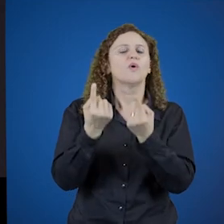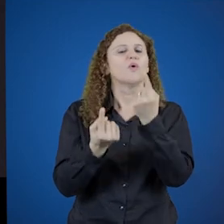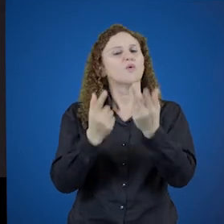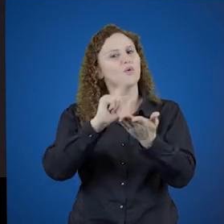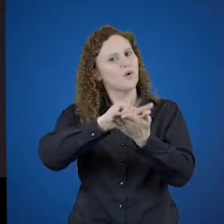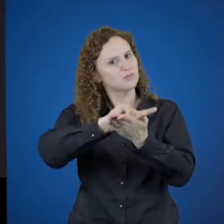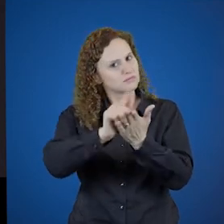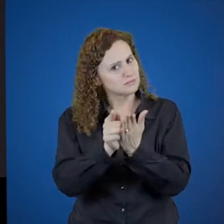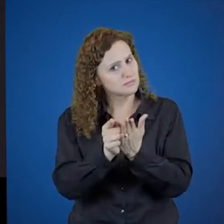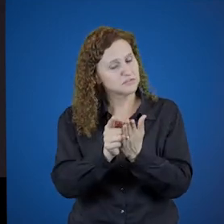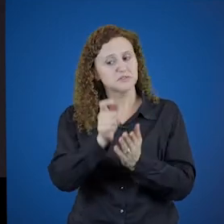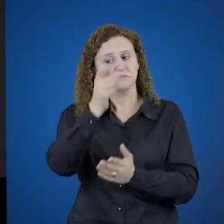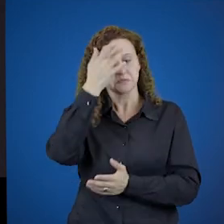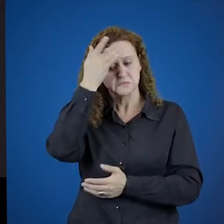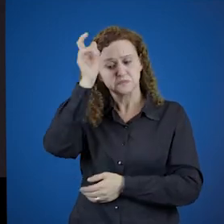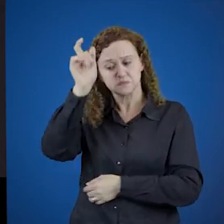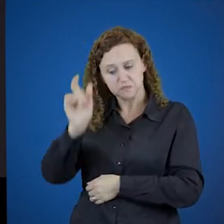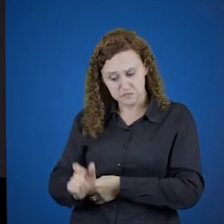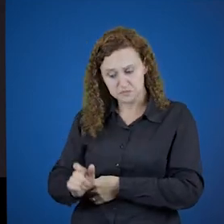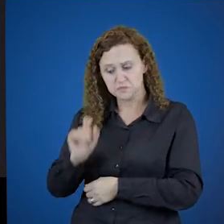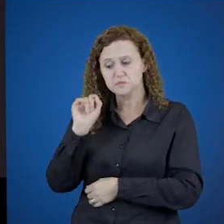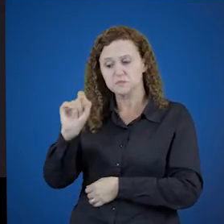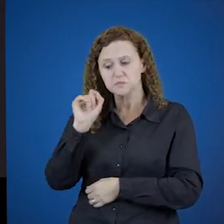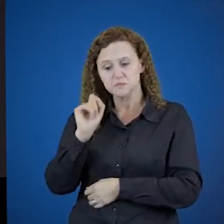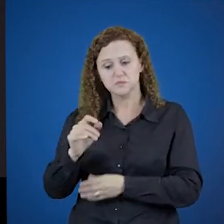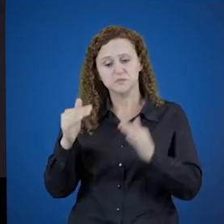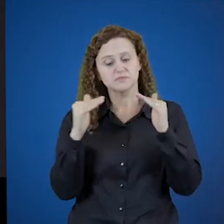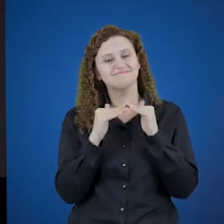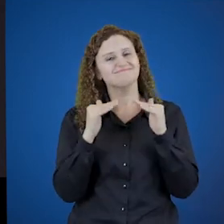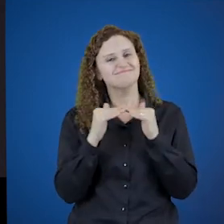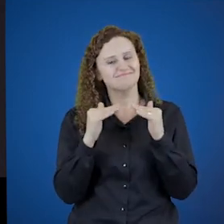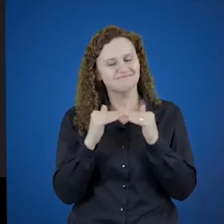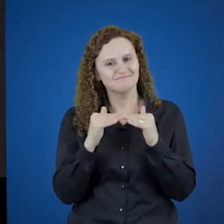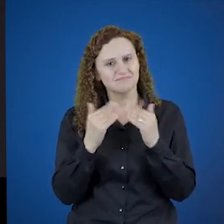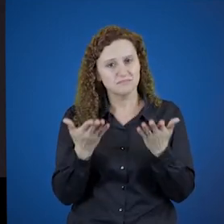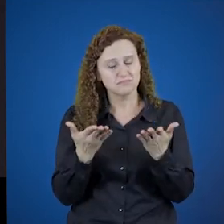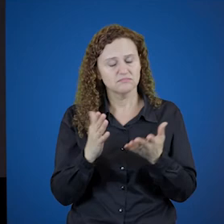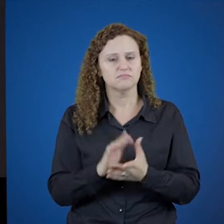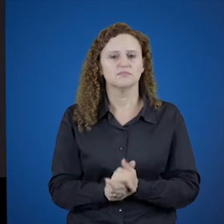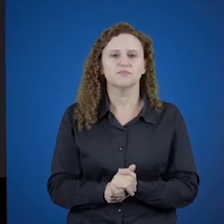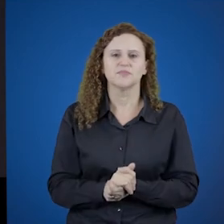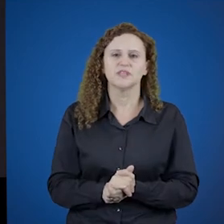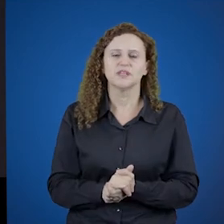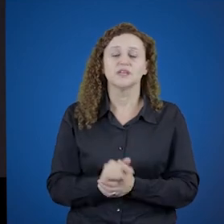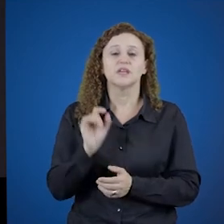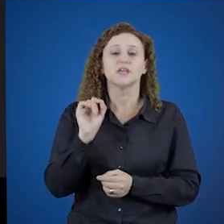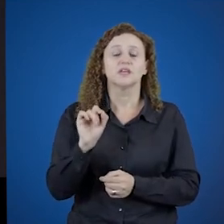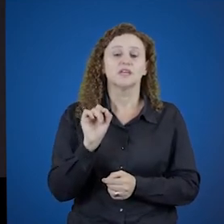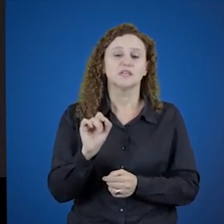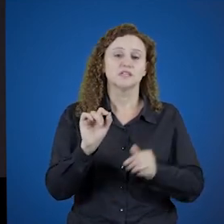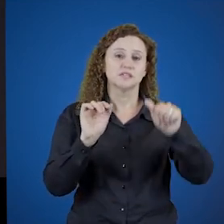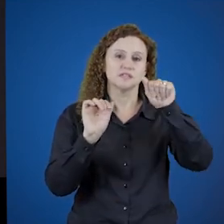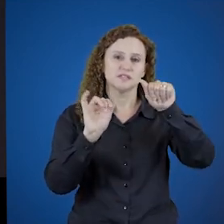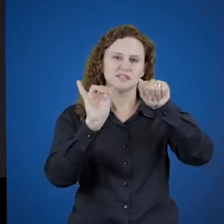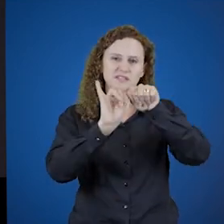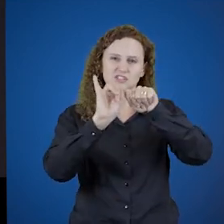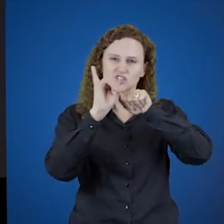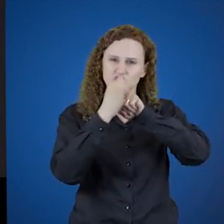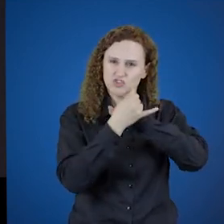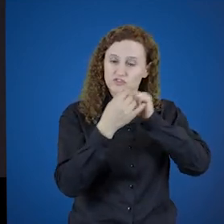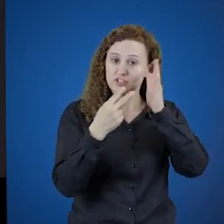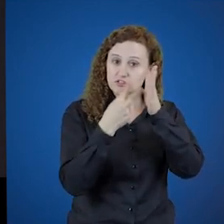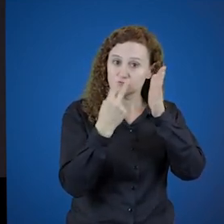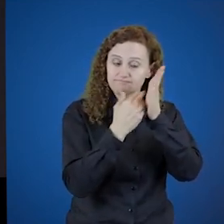concordando com Qual gênero quem é o sujeito com quem que ele concorda para ele para o mesmo caso pois bem Esses são